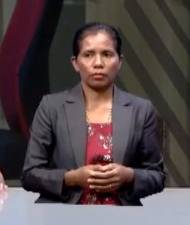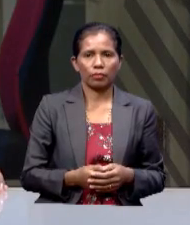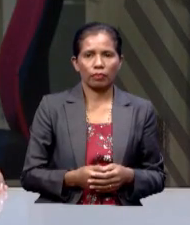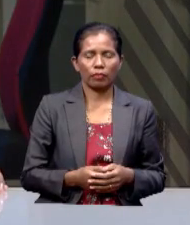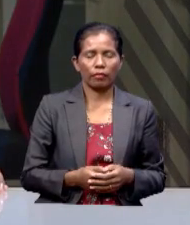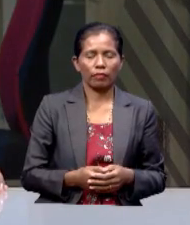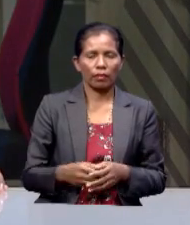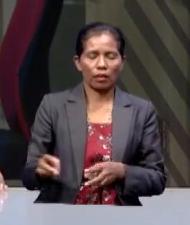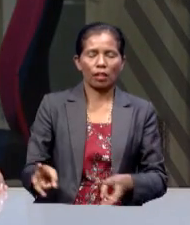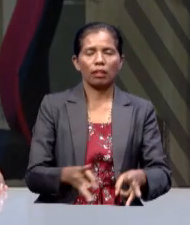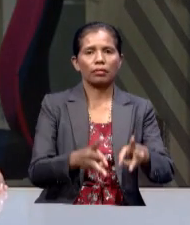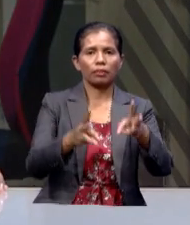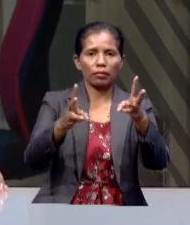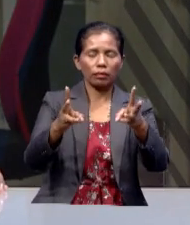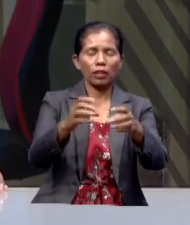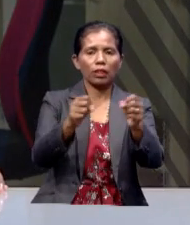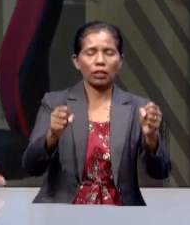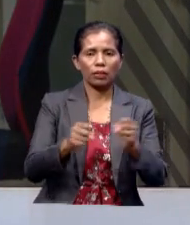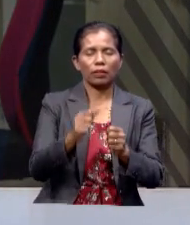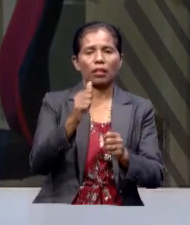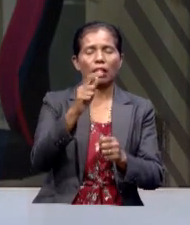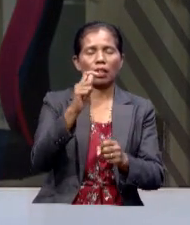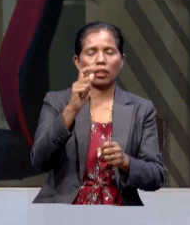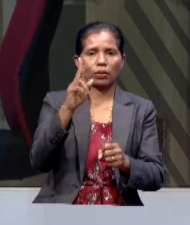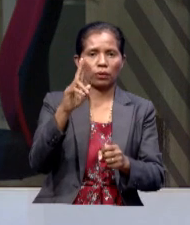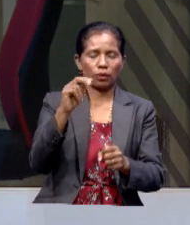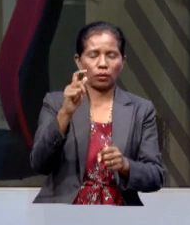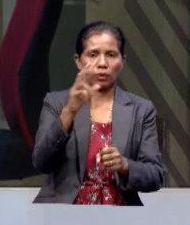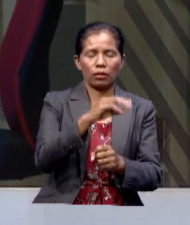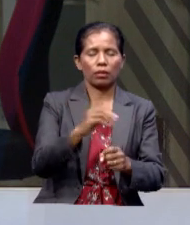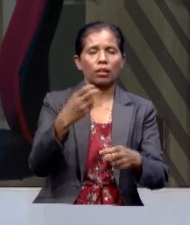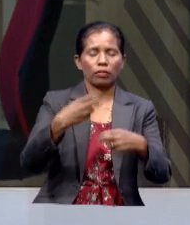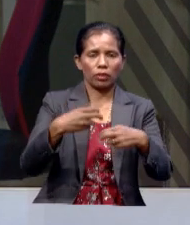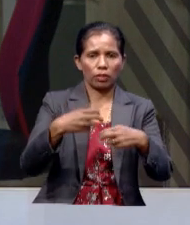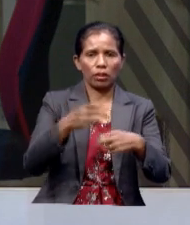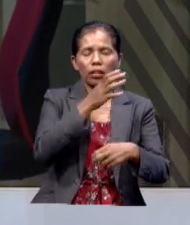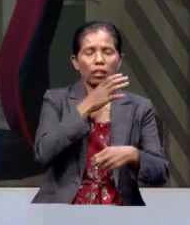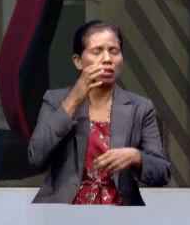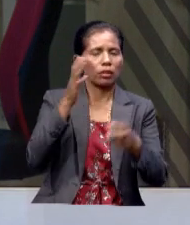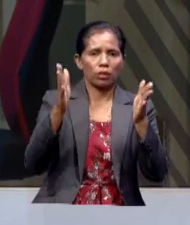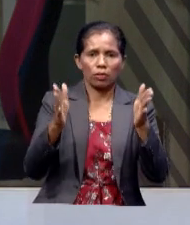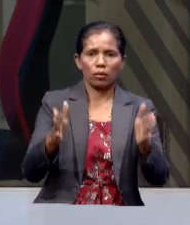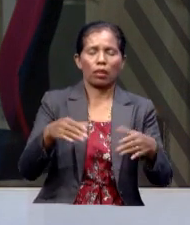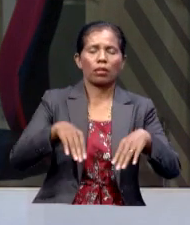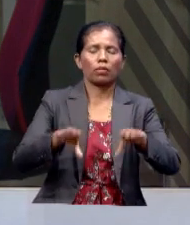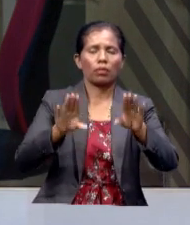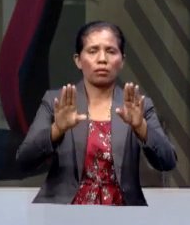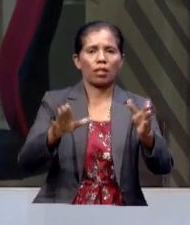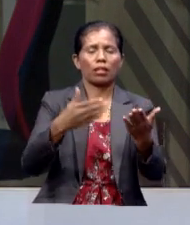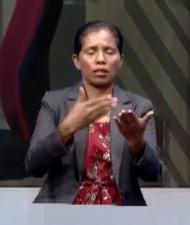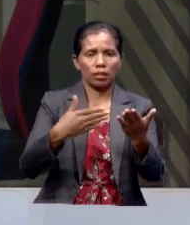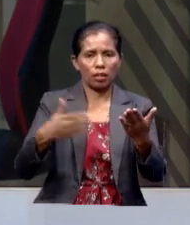Estrada ligação suku Ediba, suku Aituto At, dificulta agricultor atu fam produto local ba mercado.